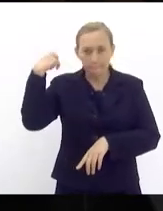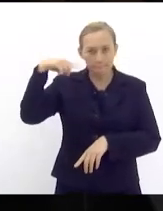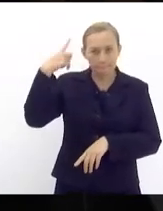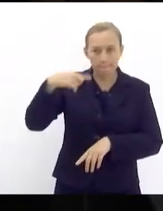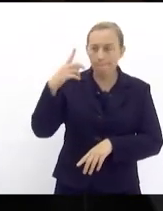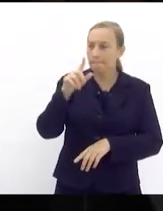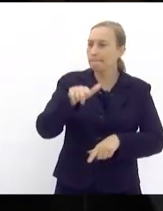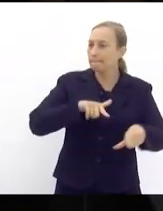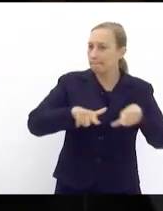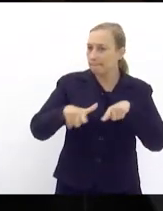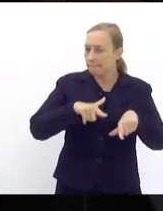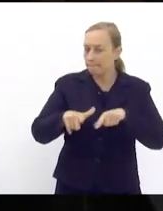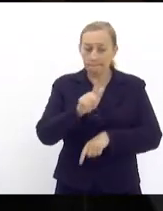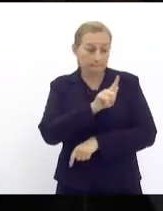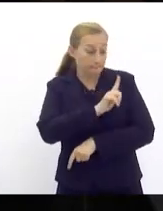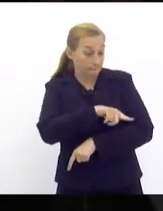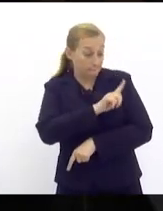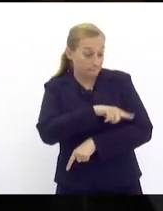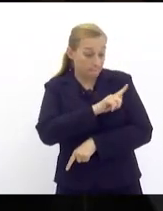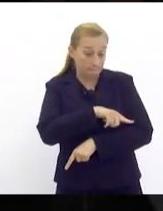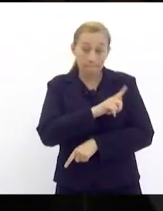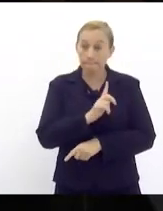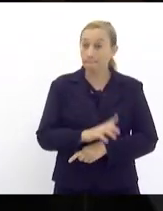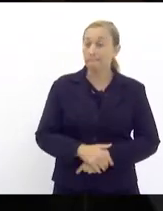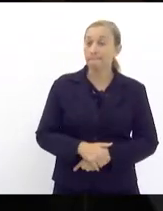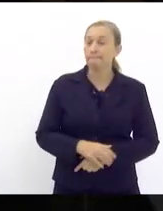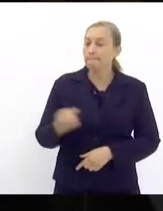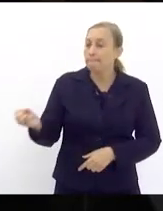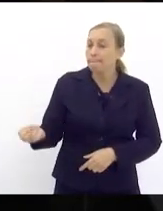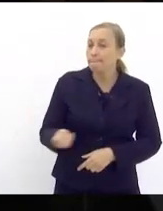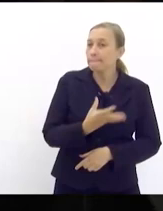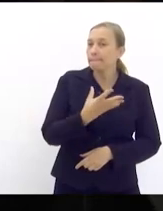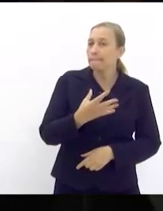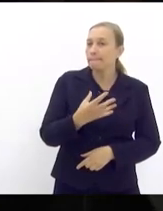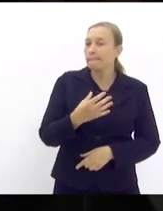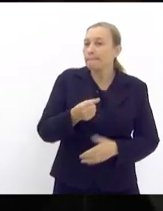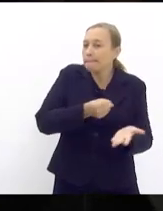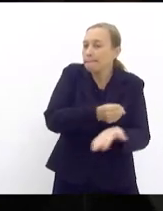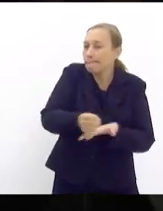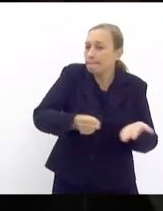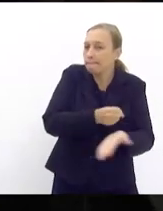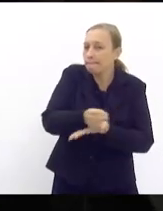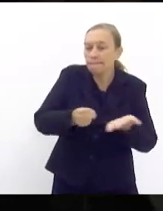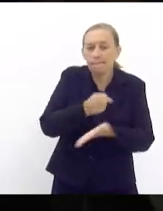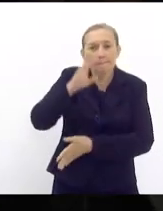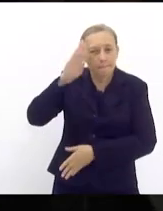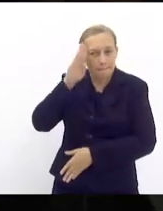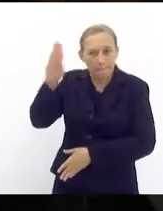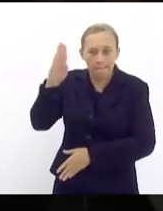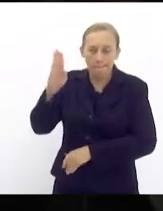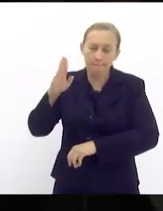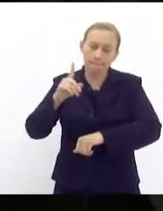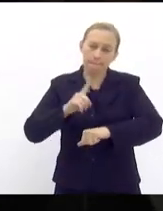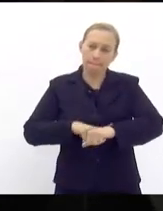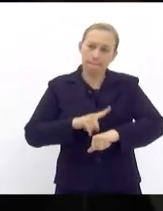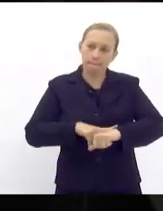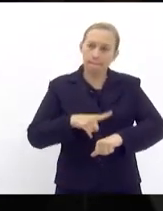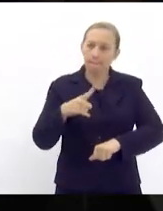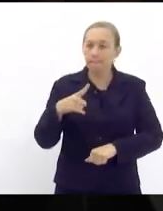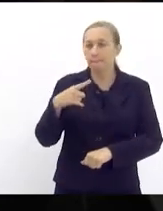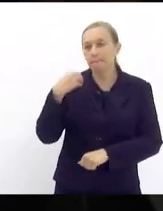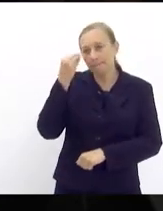trabalhadores e gestores a gente definiu novos eixos prioritários para esse momento que a gente vai viver